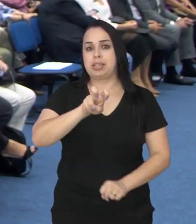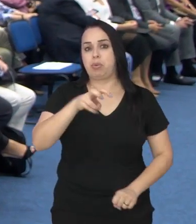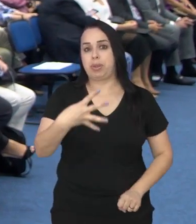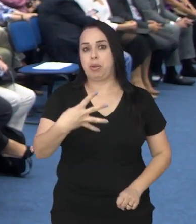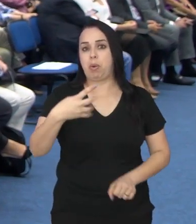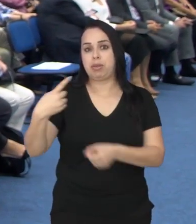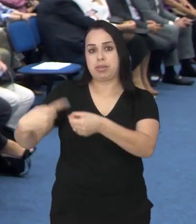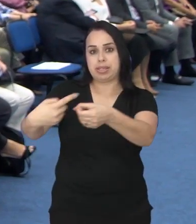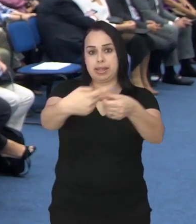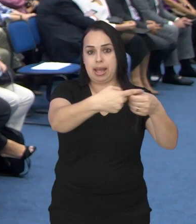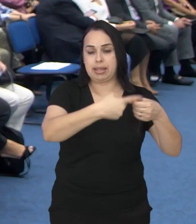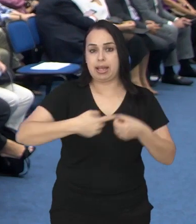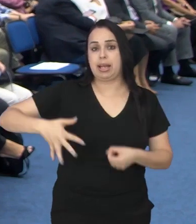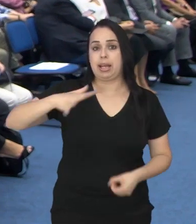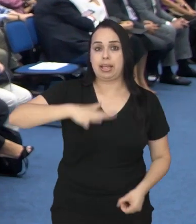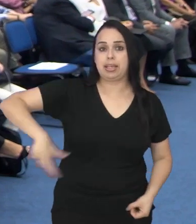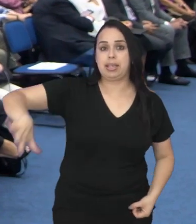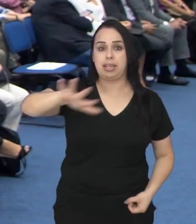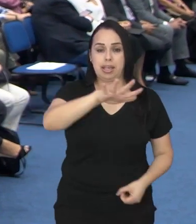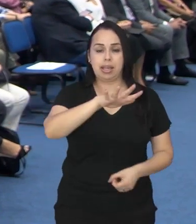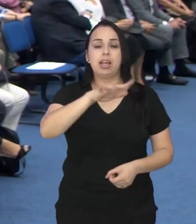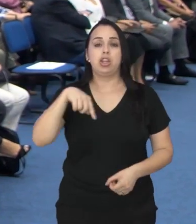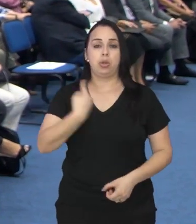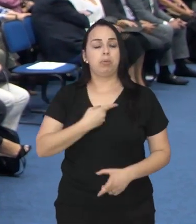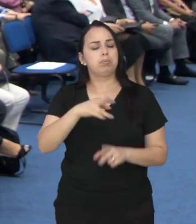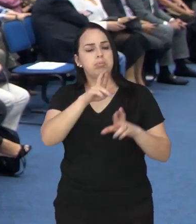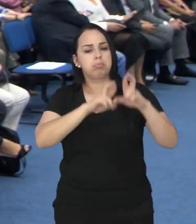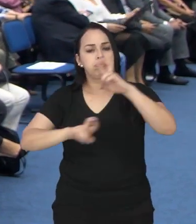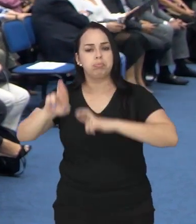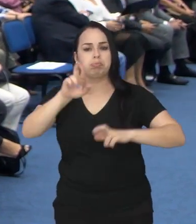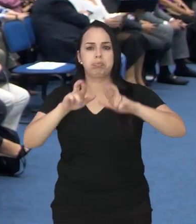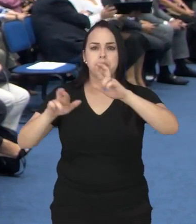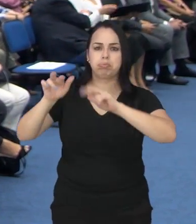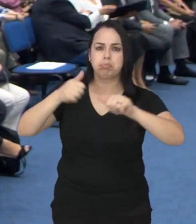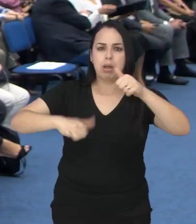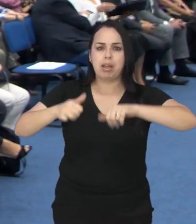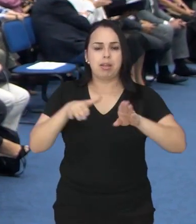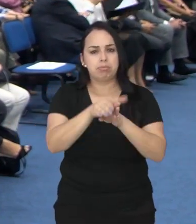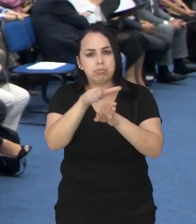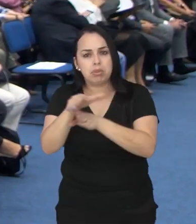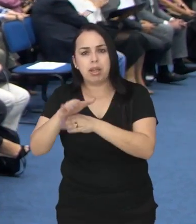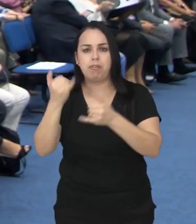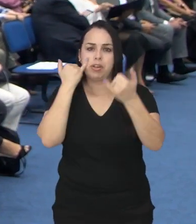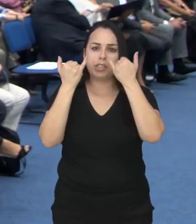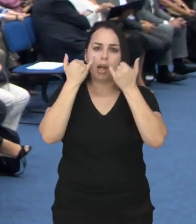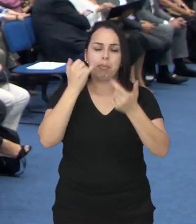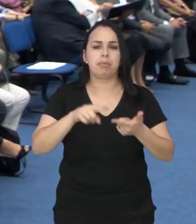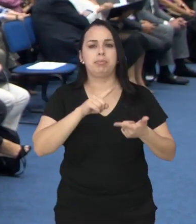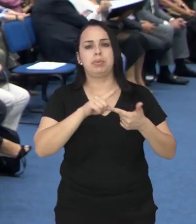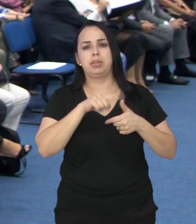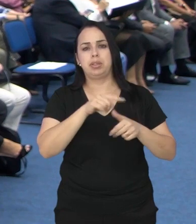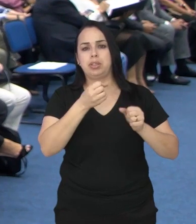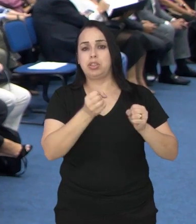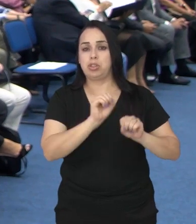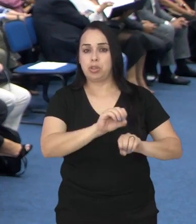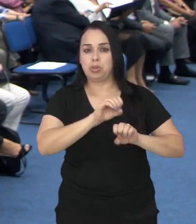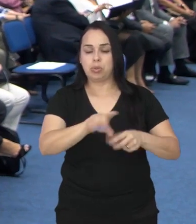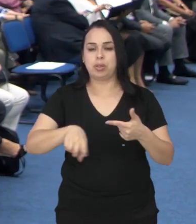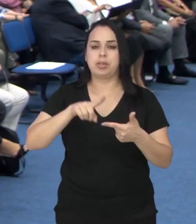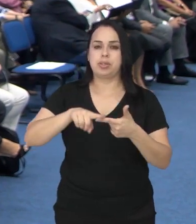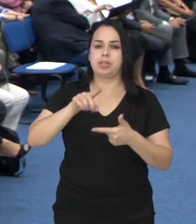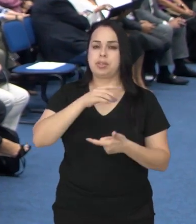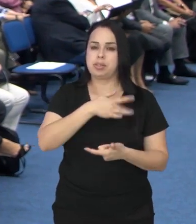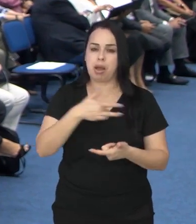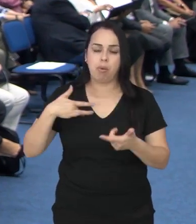54 municípios que estão abrangidos aqui na nossa fiscalização, com informações sobre educação,